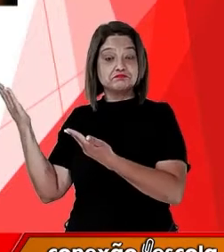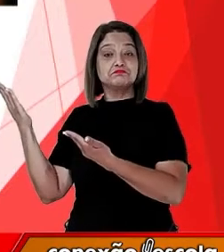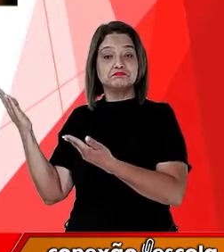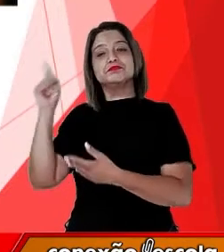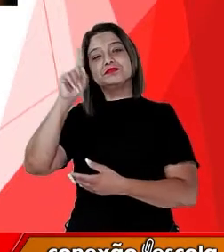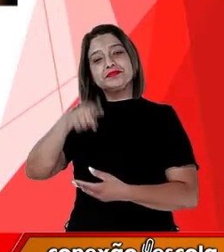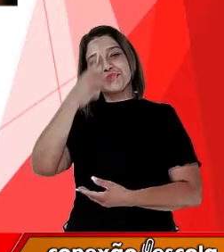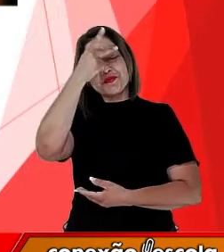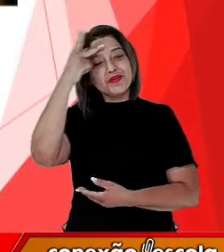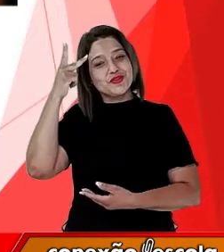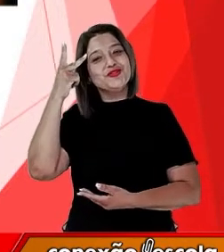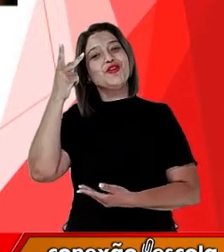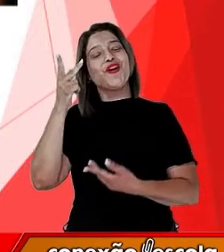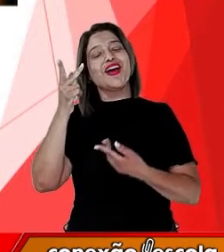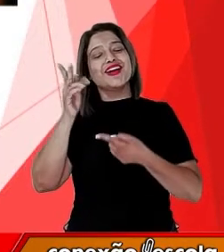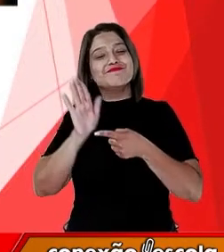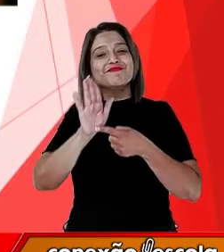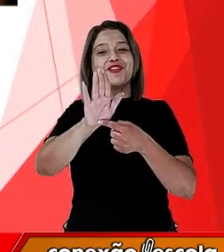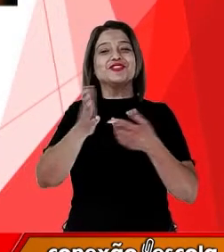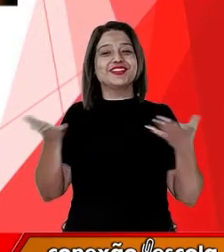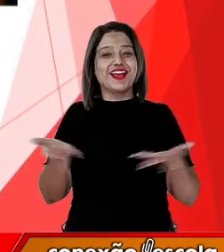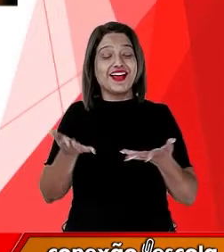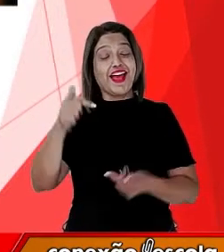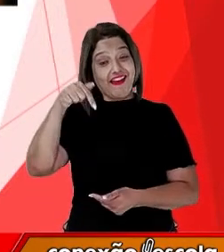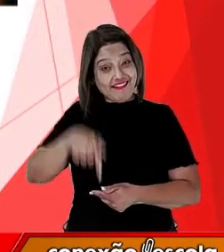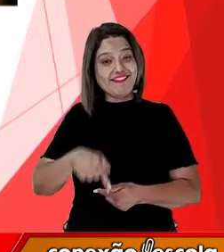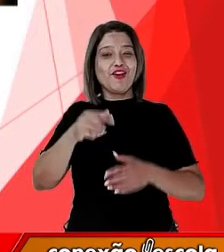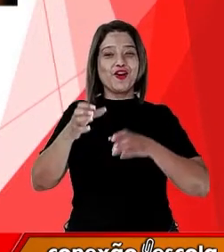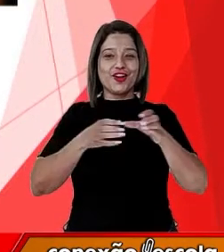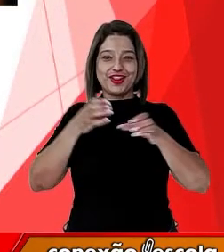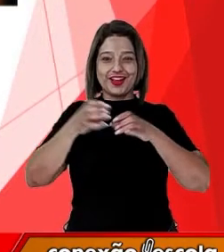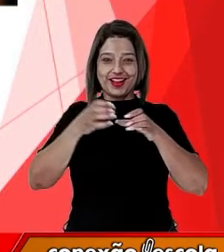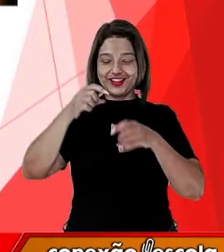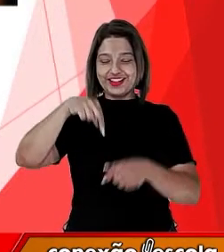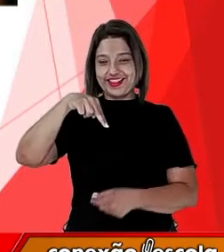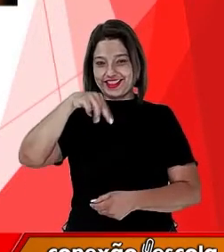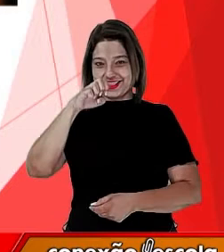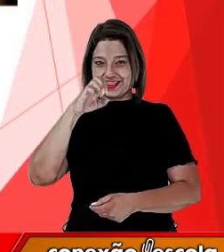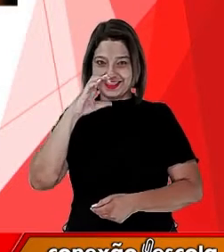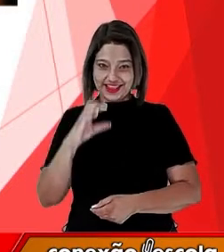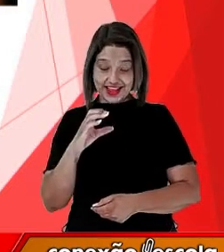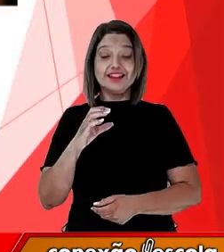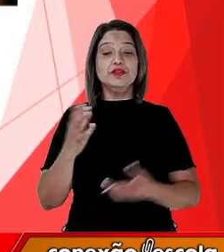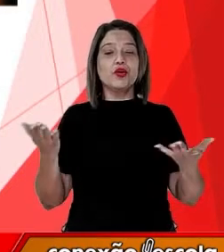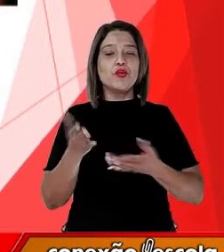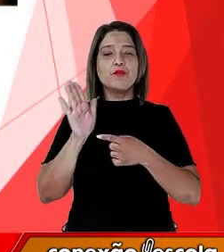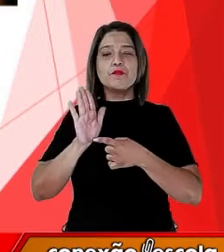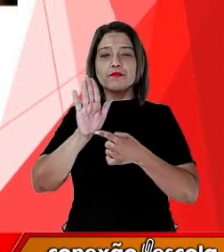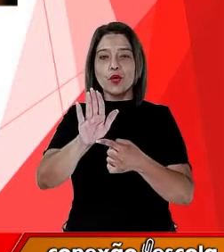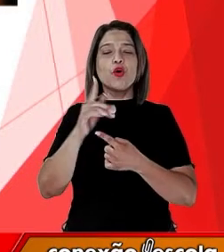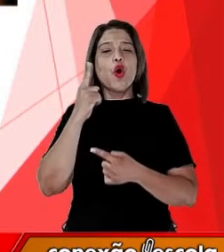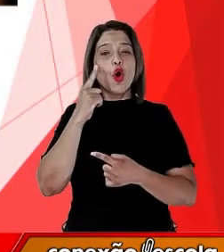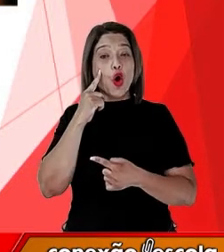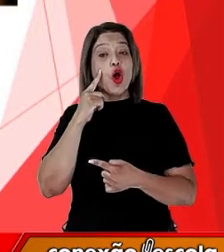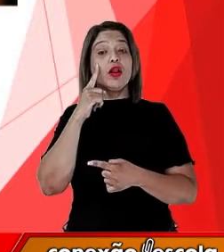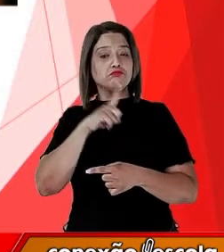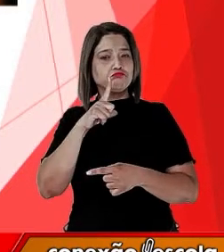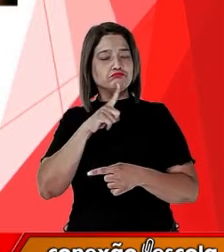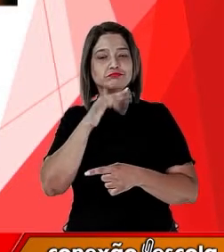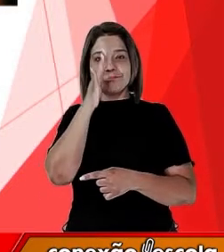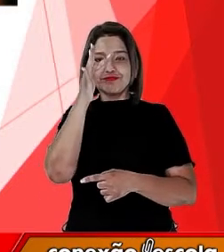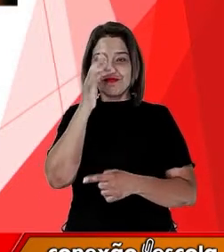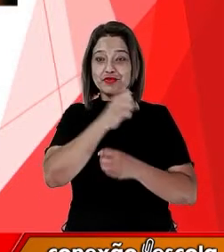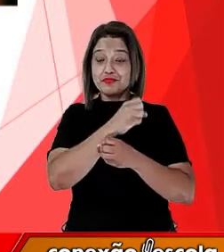de nossas coordenadoras daqui do NEC. Nós temos aí as imagens de reprodução de algumas orquídeas, né? E